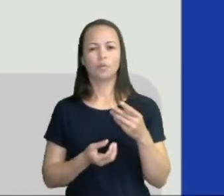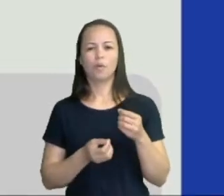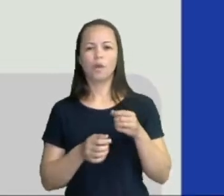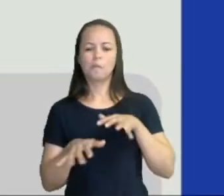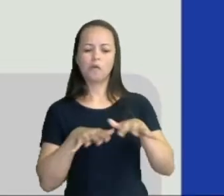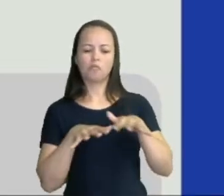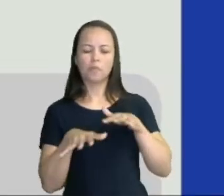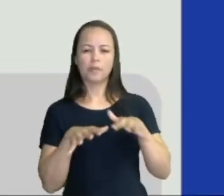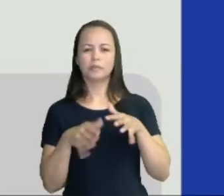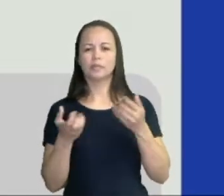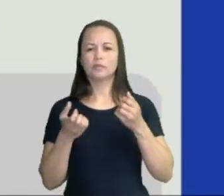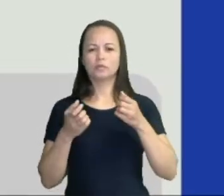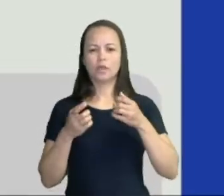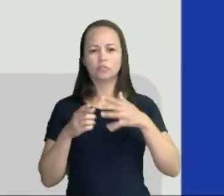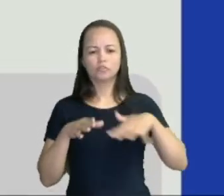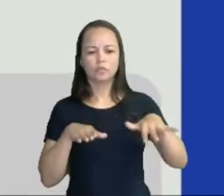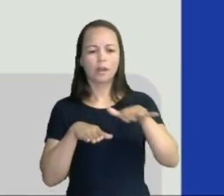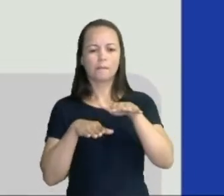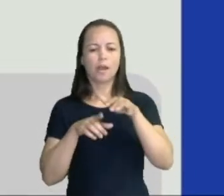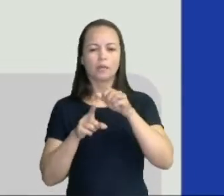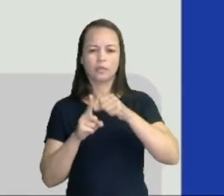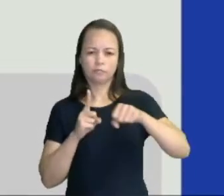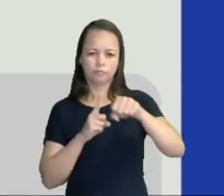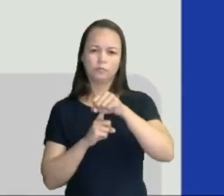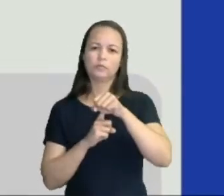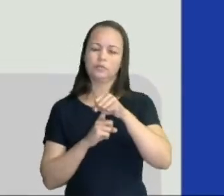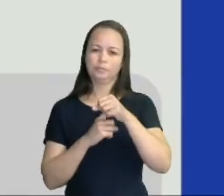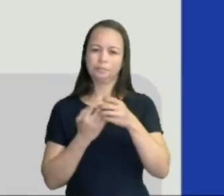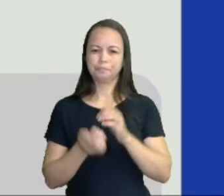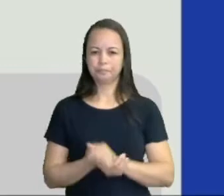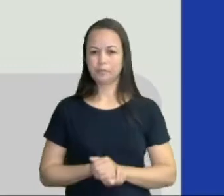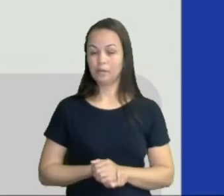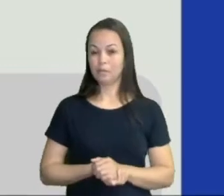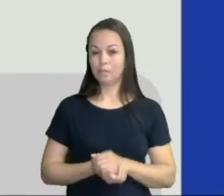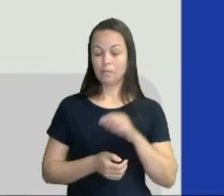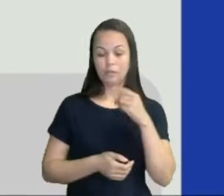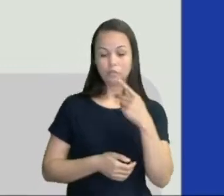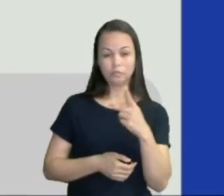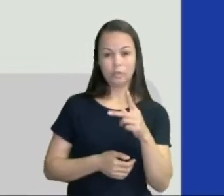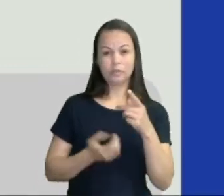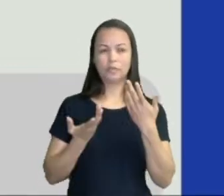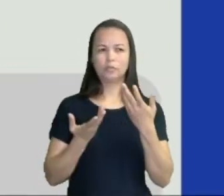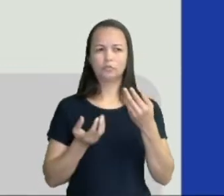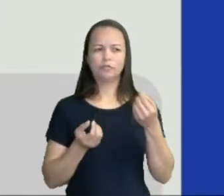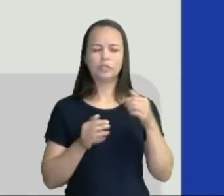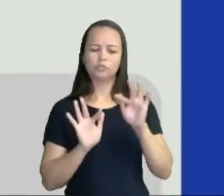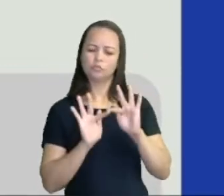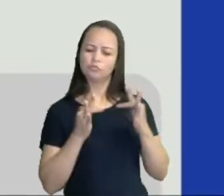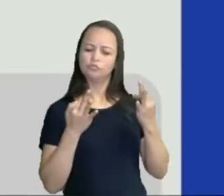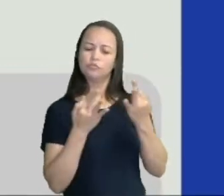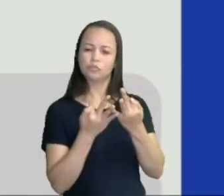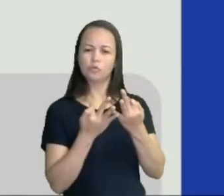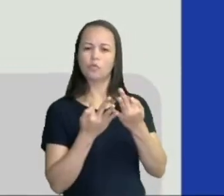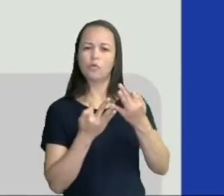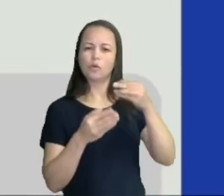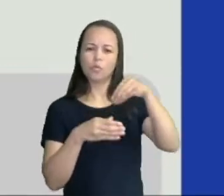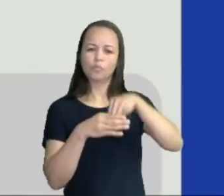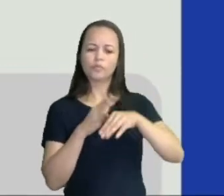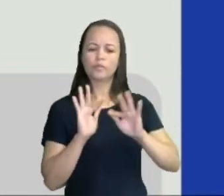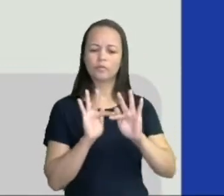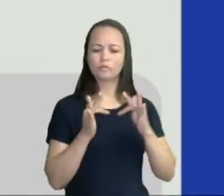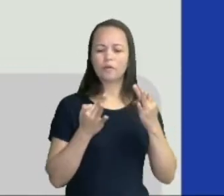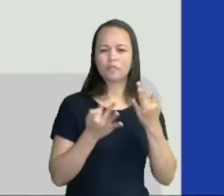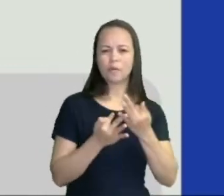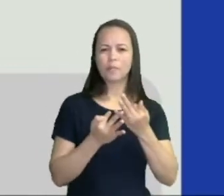movimentação nas camadas sociais. Mesmo ele tendo vindo de uma família, né, ou de um núcleo